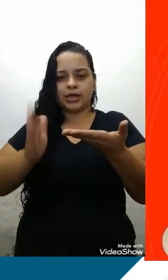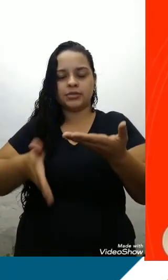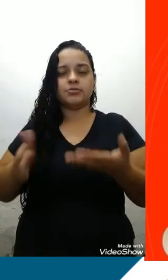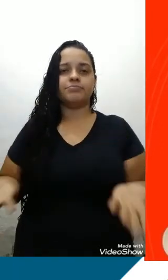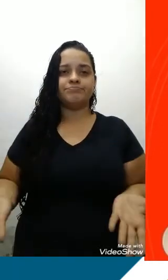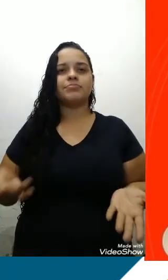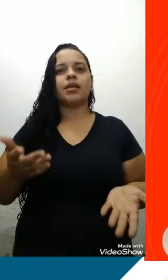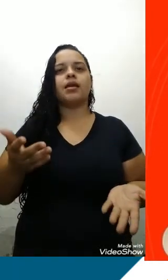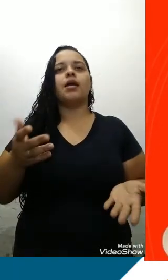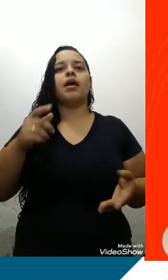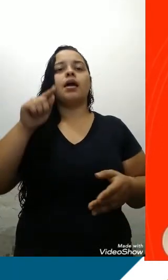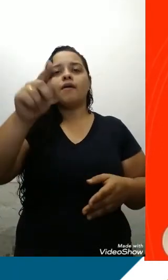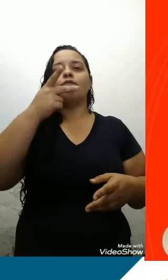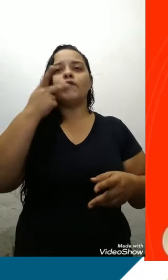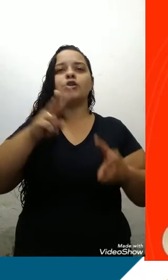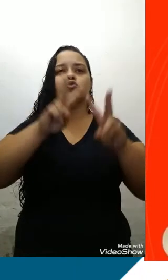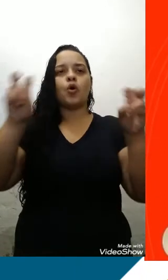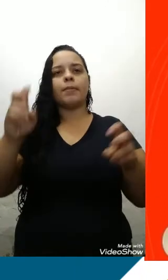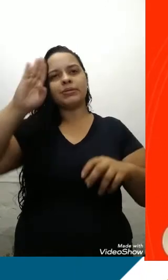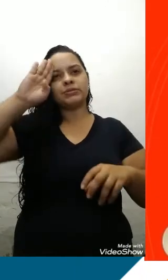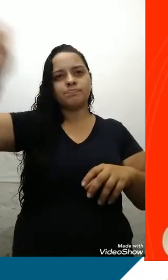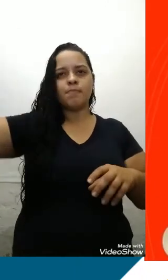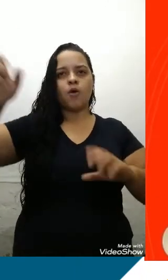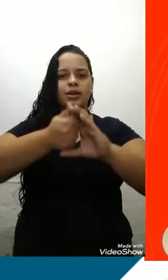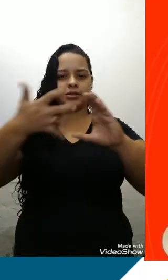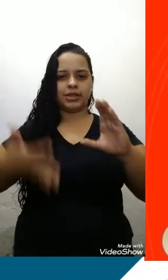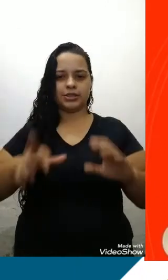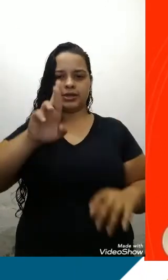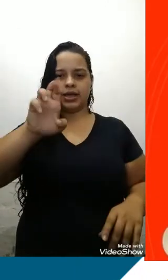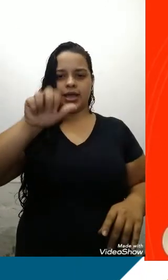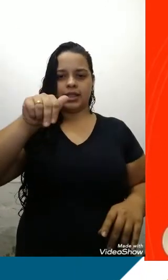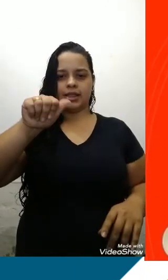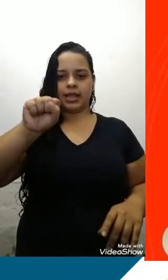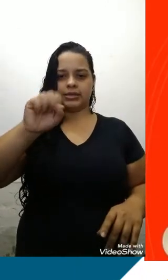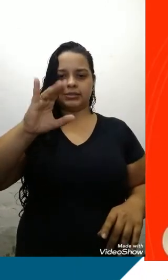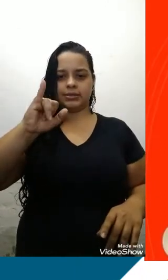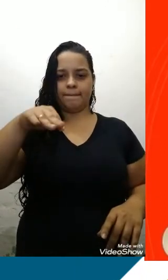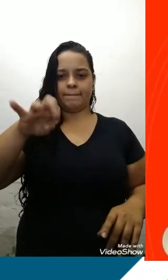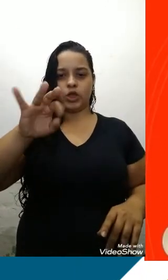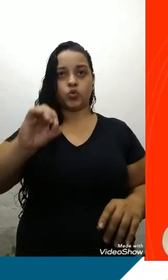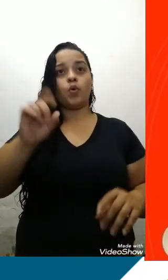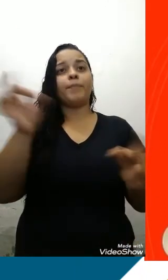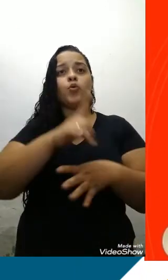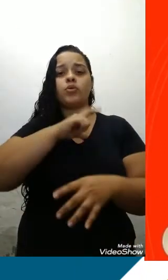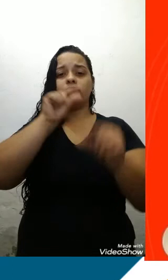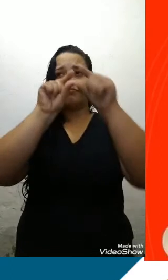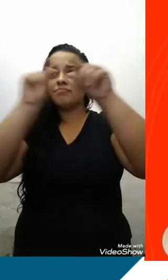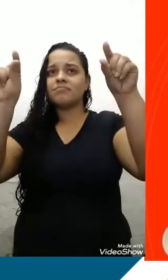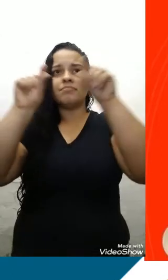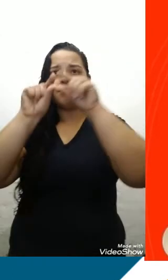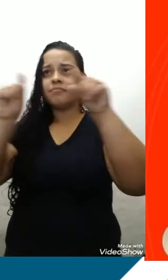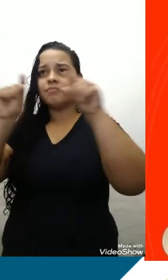principal característica do Renascimento. Com isso, você, lendo o comando da questão, já sublinhou aquilo